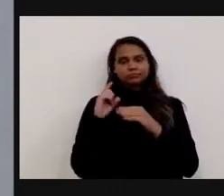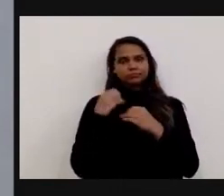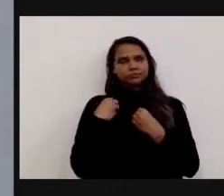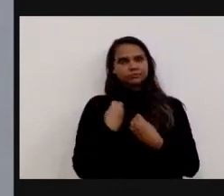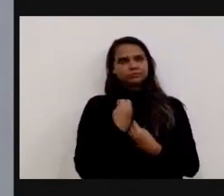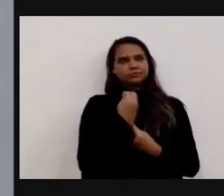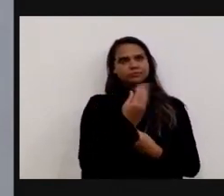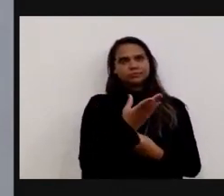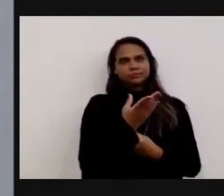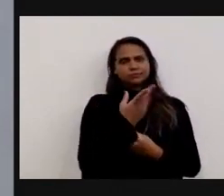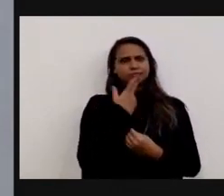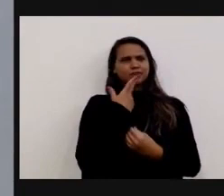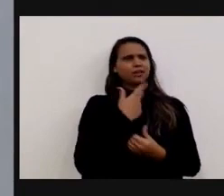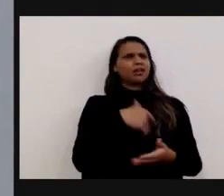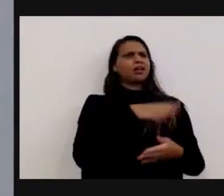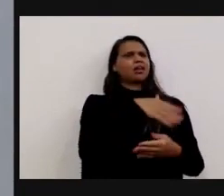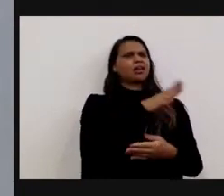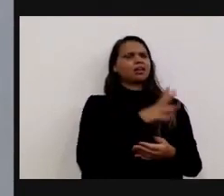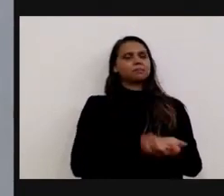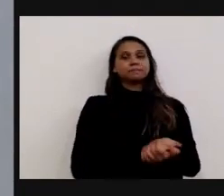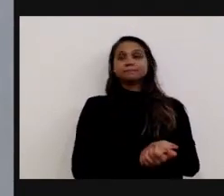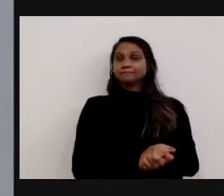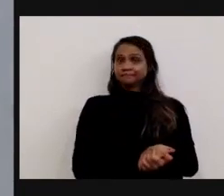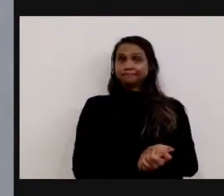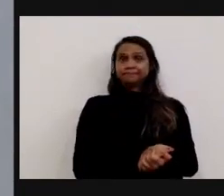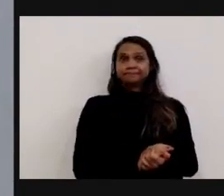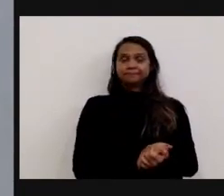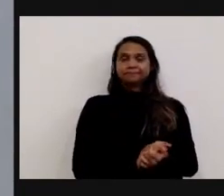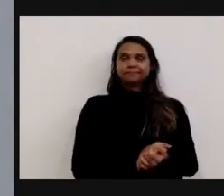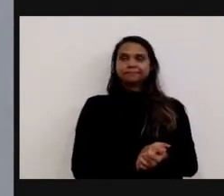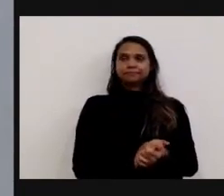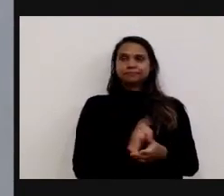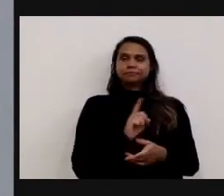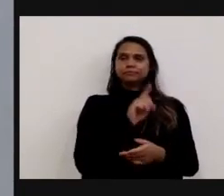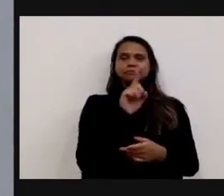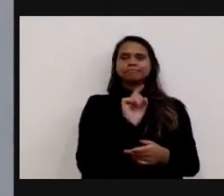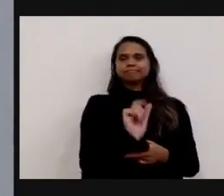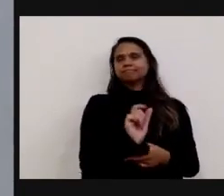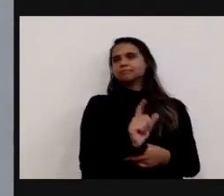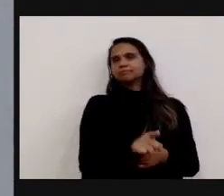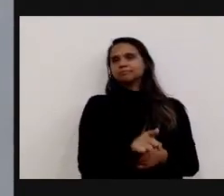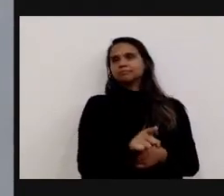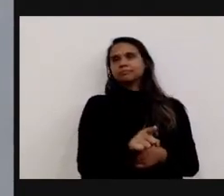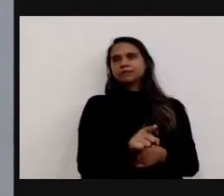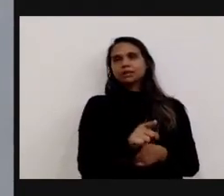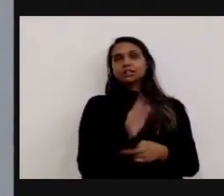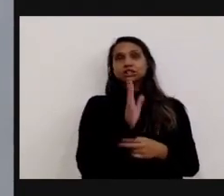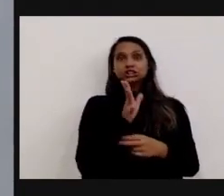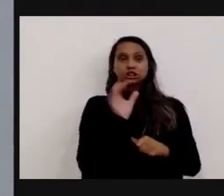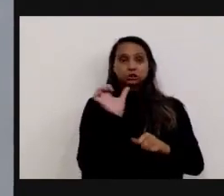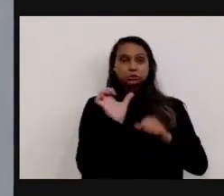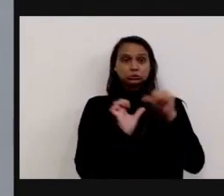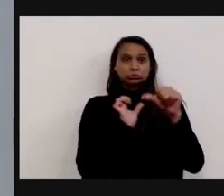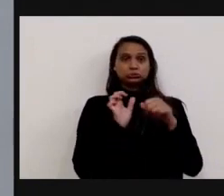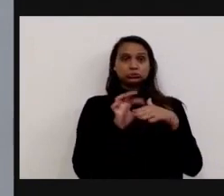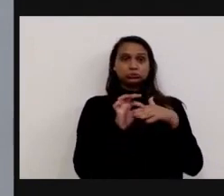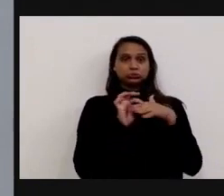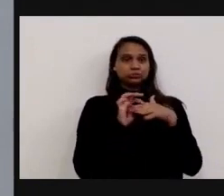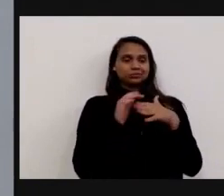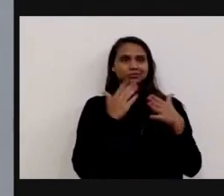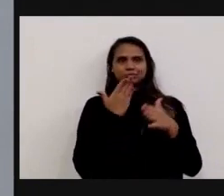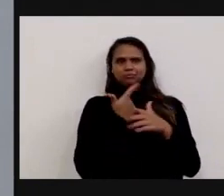lá para o pessoal e fala se vira aí né aí a questão era sempre assim ah não mas já trocou a liderança então não tem mais